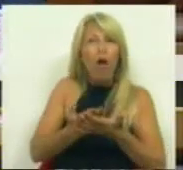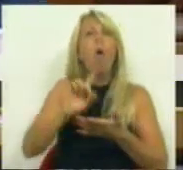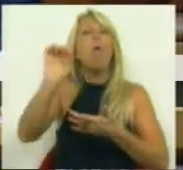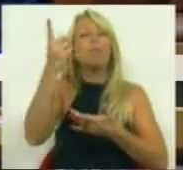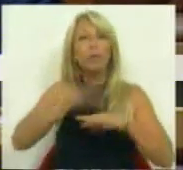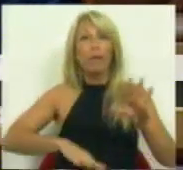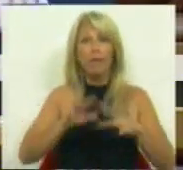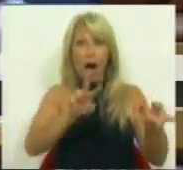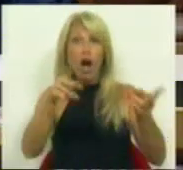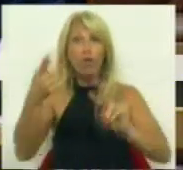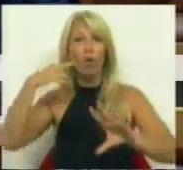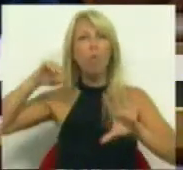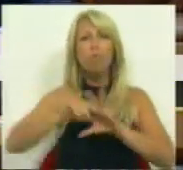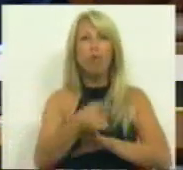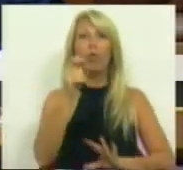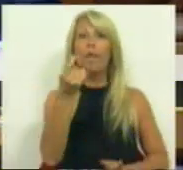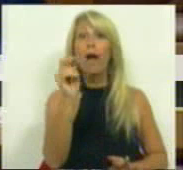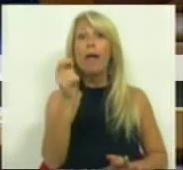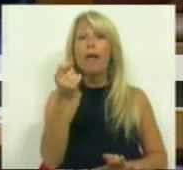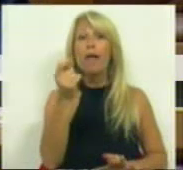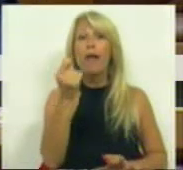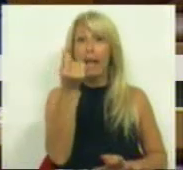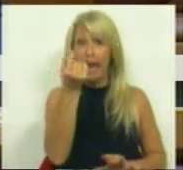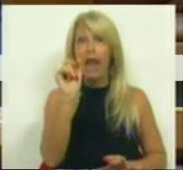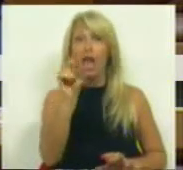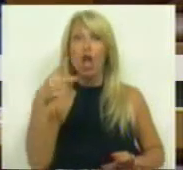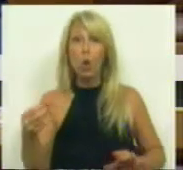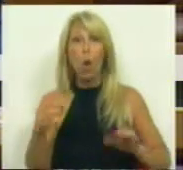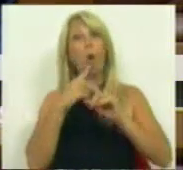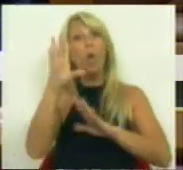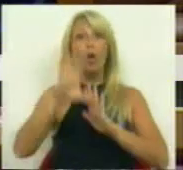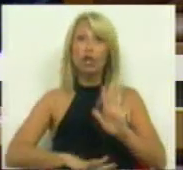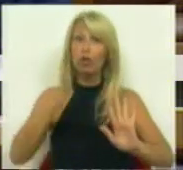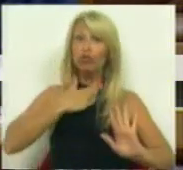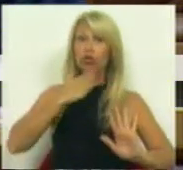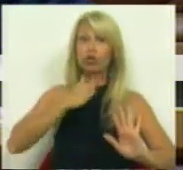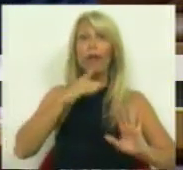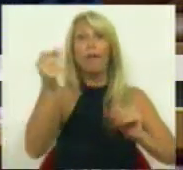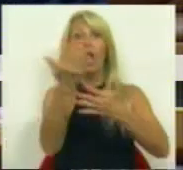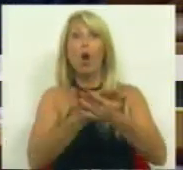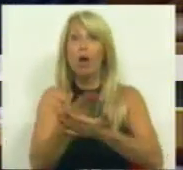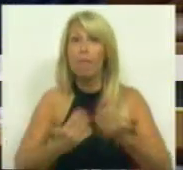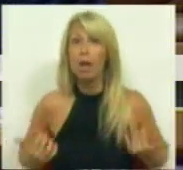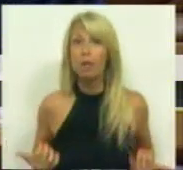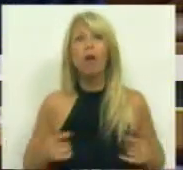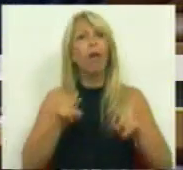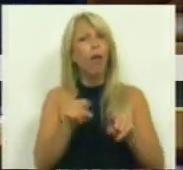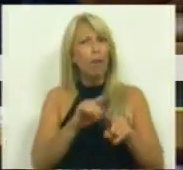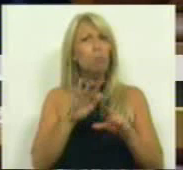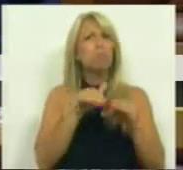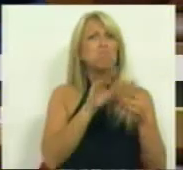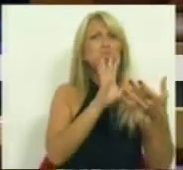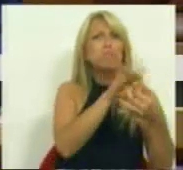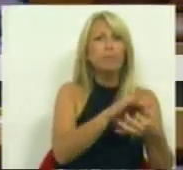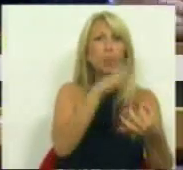profunda do euro e das condições de financiamento e de crédito às economias? Será que é aí que se perfila o governo português? Ou será